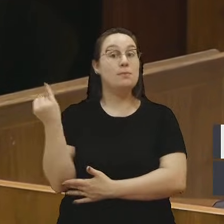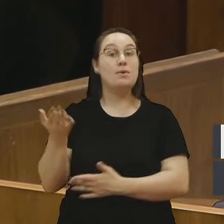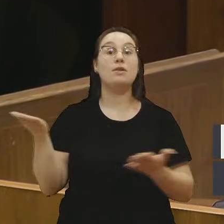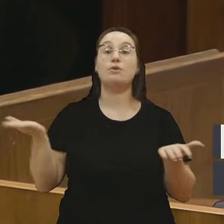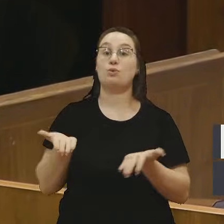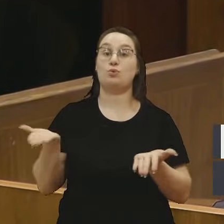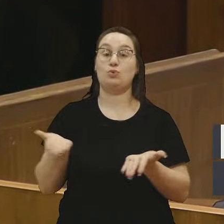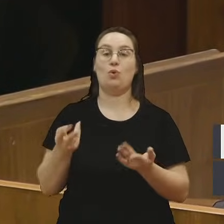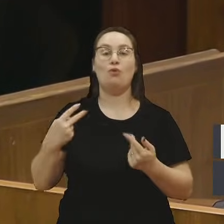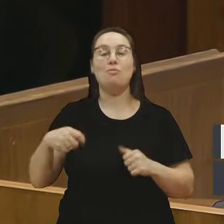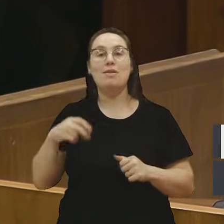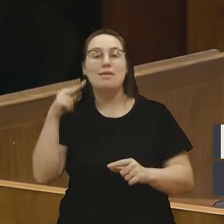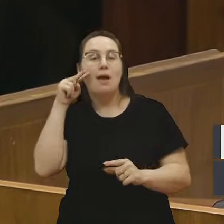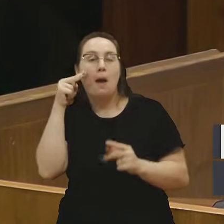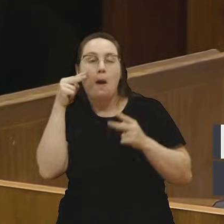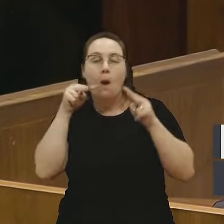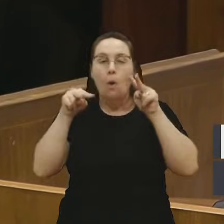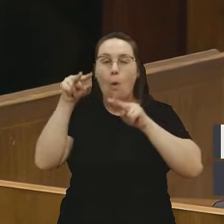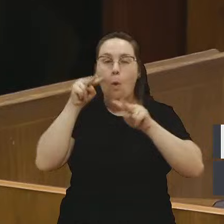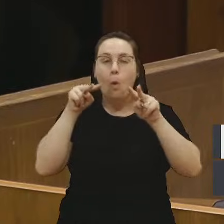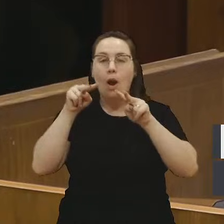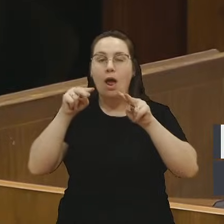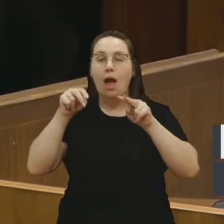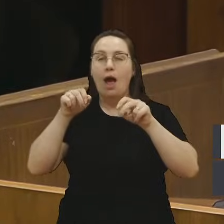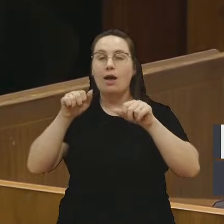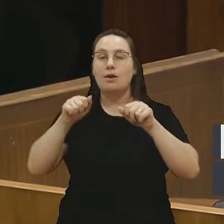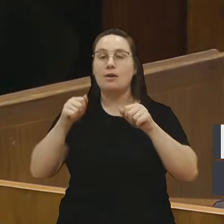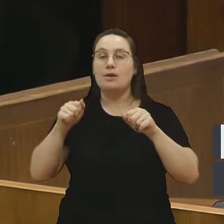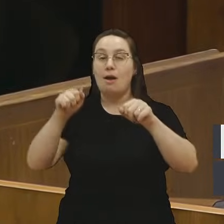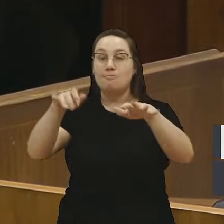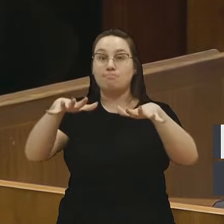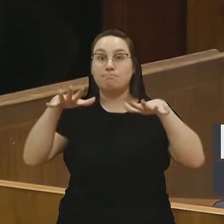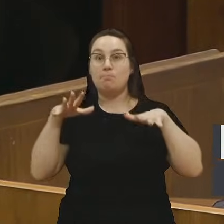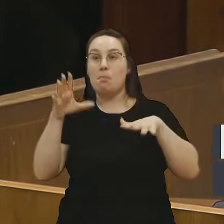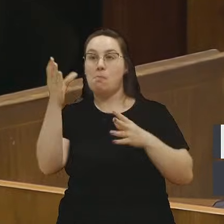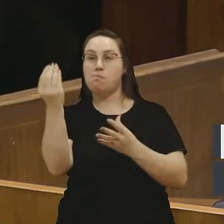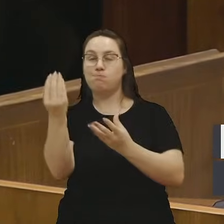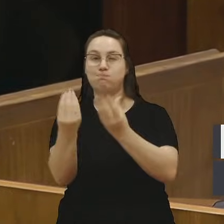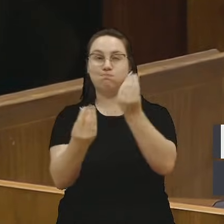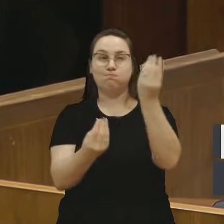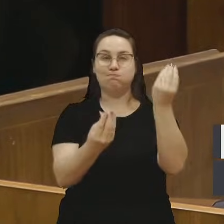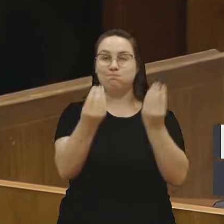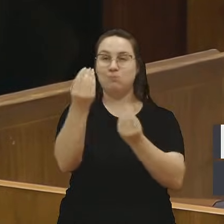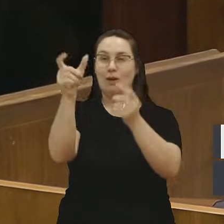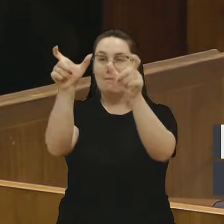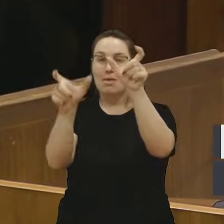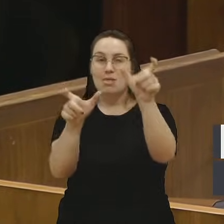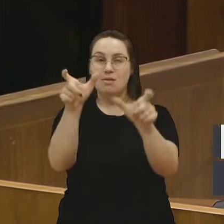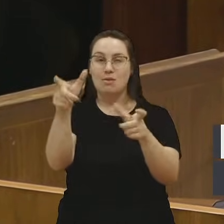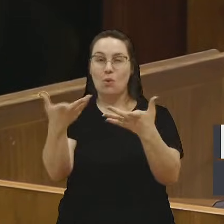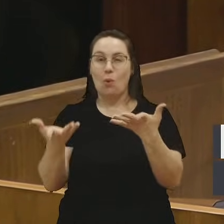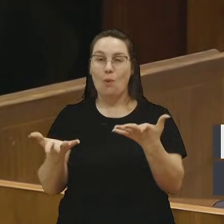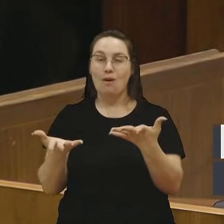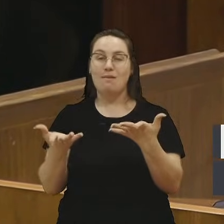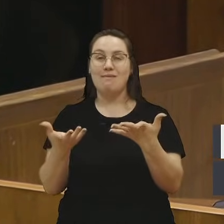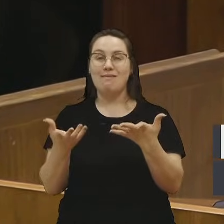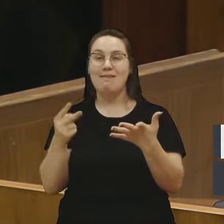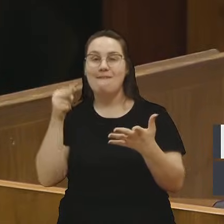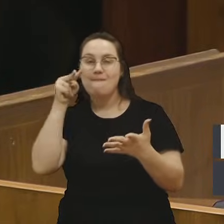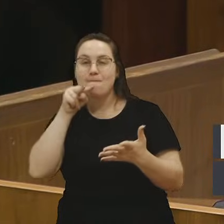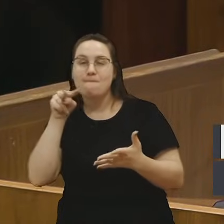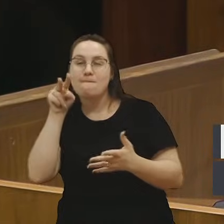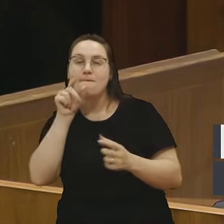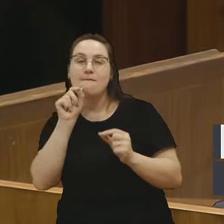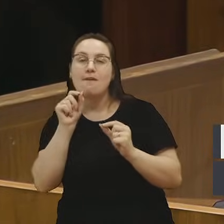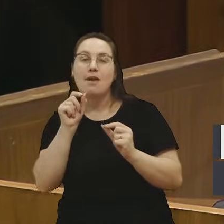nós olharmos para que toda essa plateia, né, a casa cheia, como bem disse a nossa presidente, e verificar que isso é